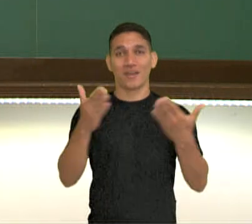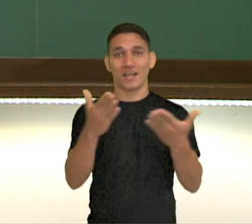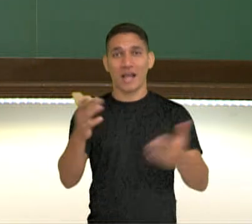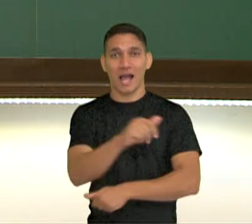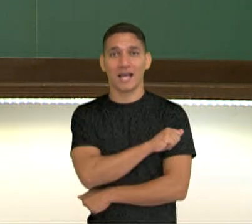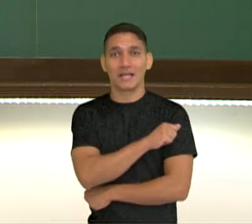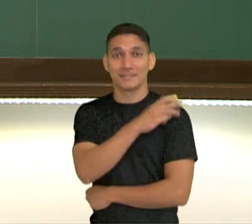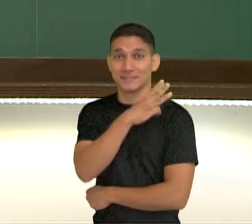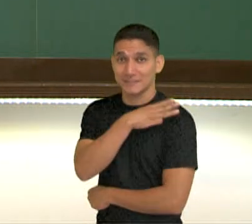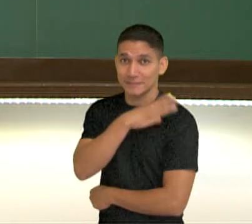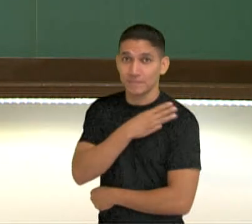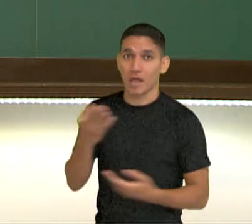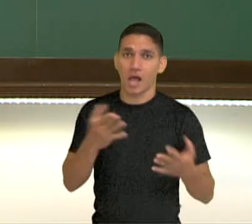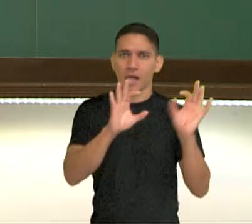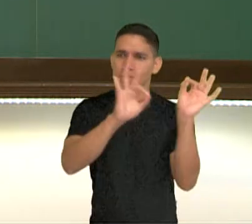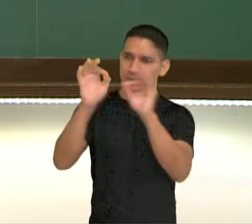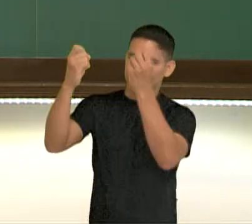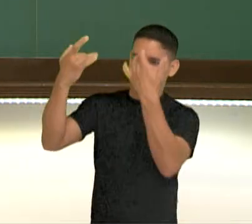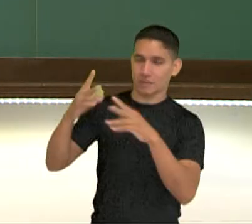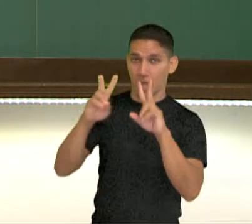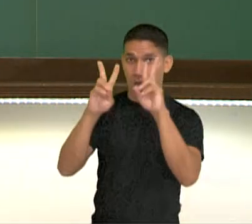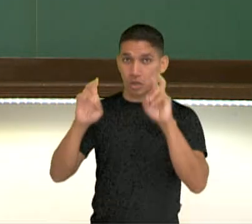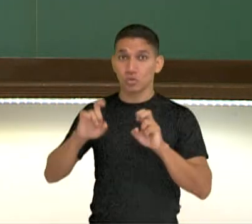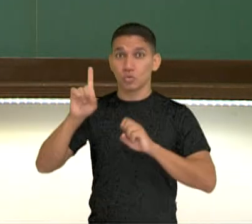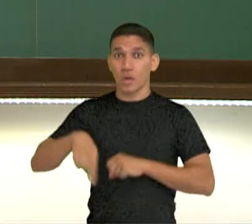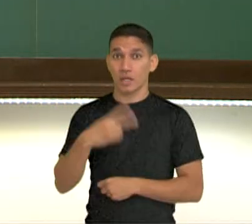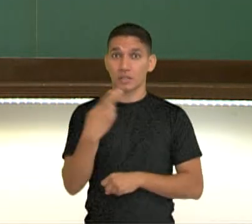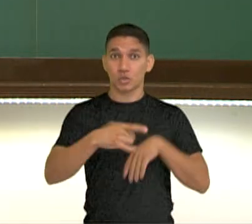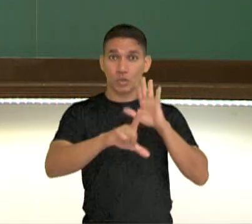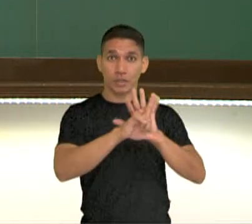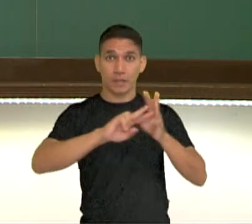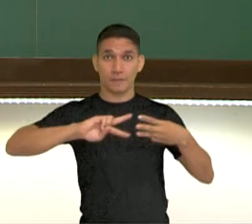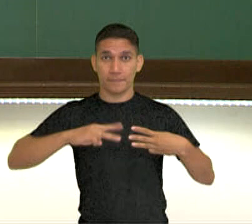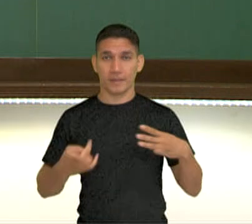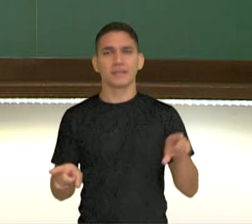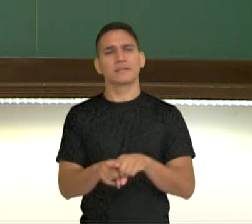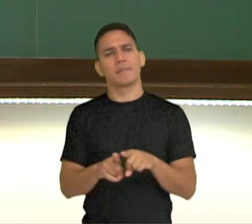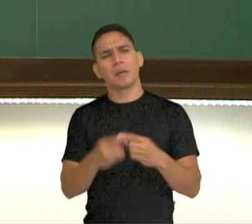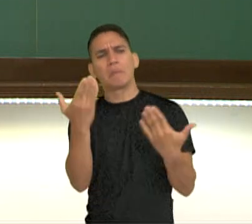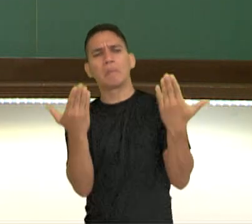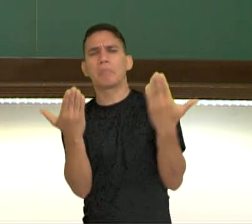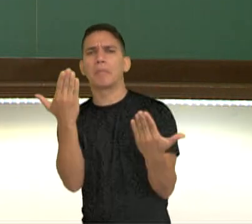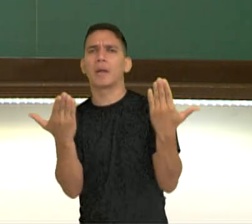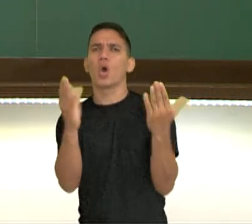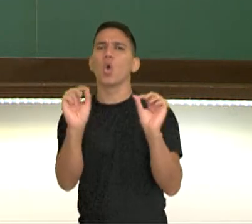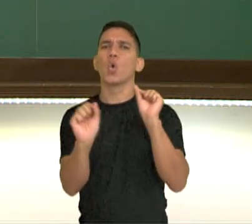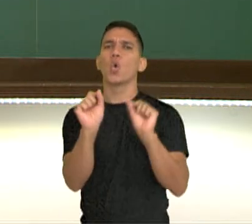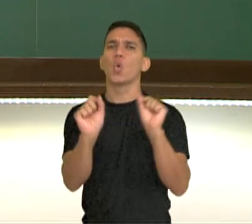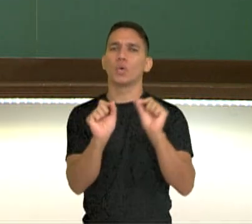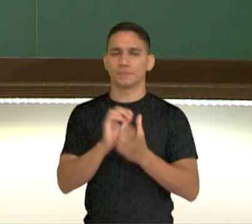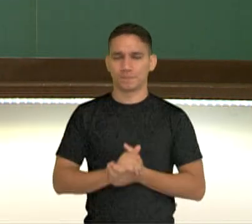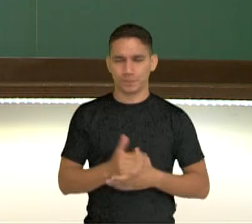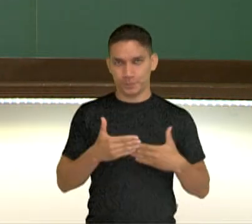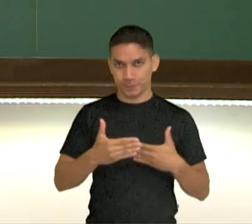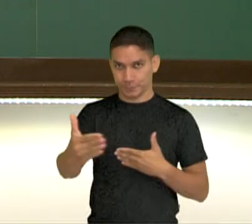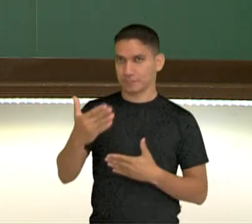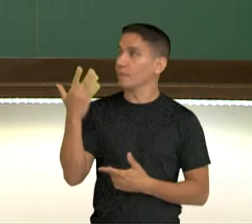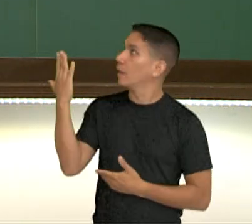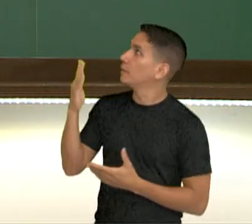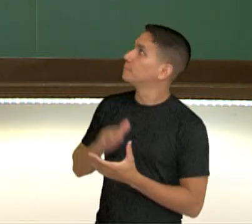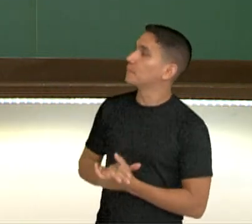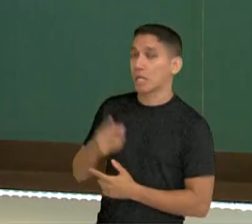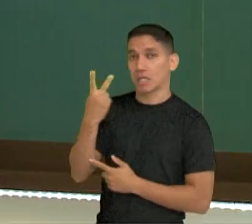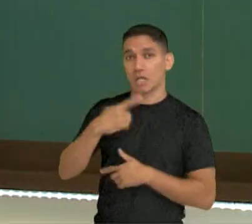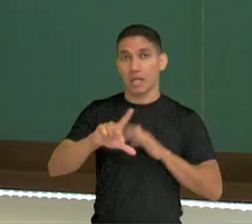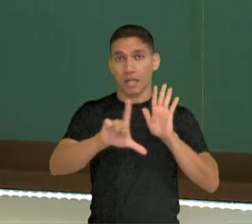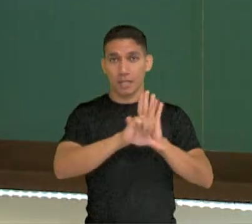estudantes da terceira série! Nesse vídeo vamos falar sobre segunda lei de Mendel e noções de probabilidade. Vamos lá? Olha só, segunda lei de Mendel, o